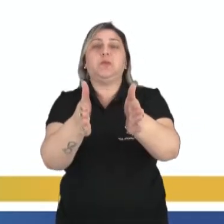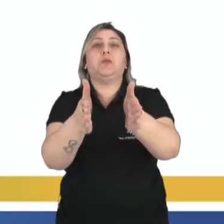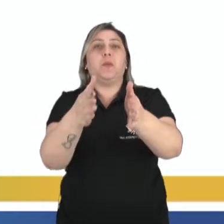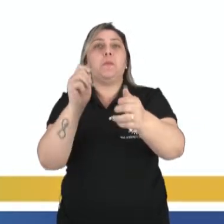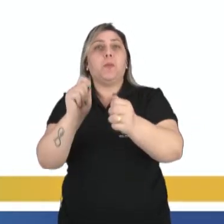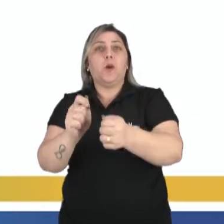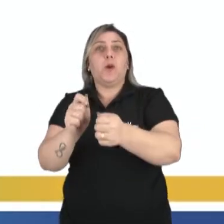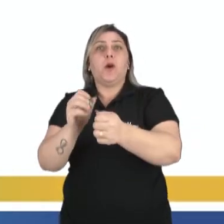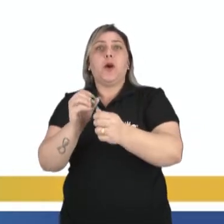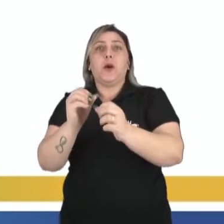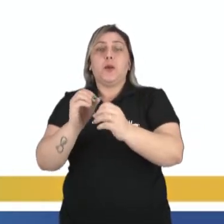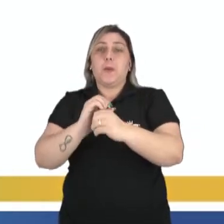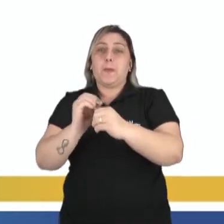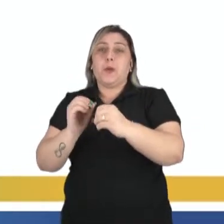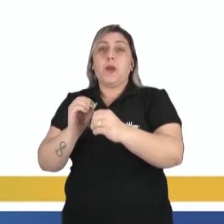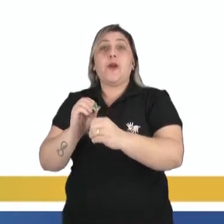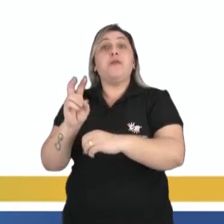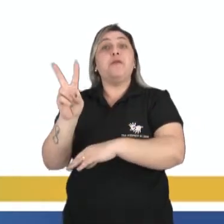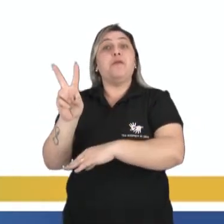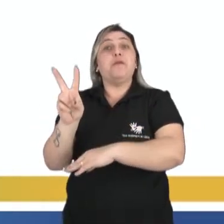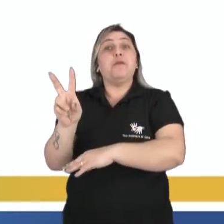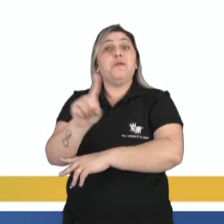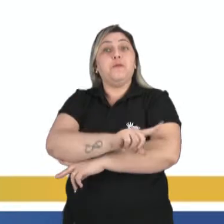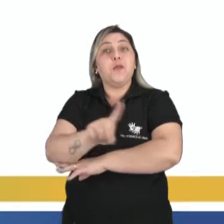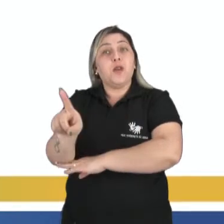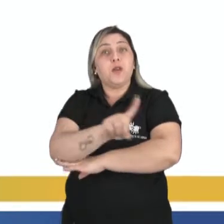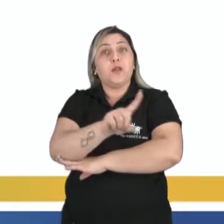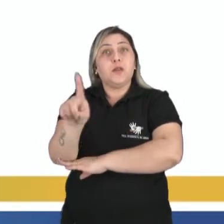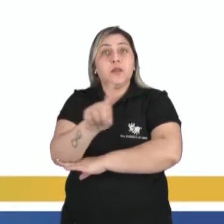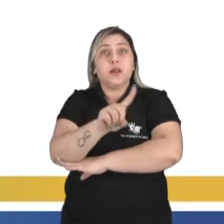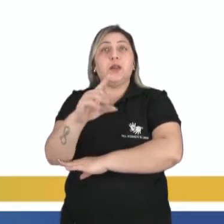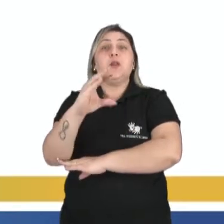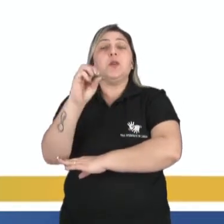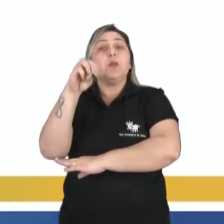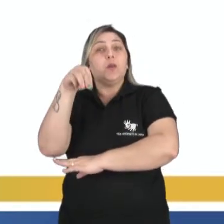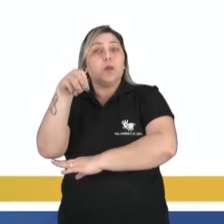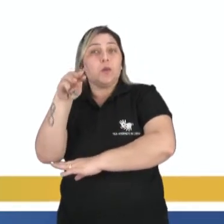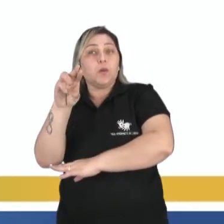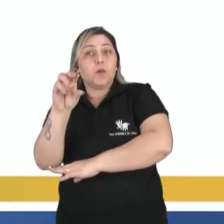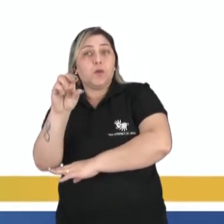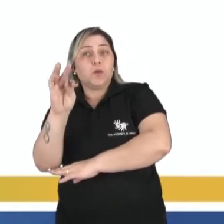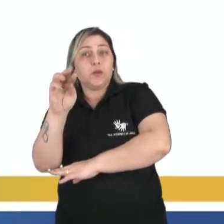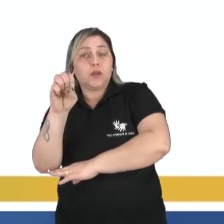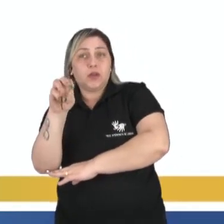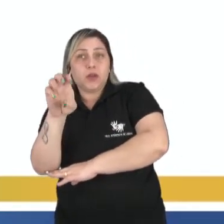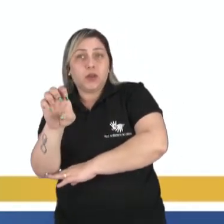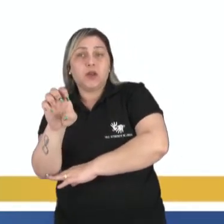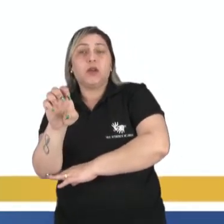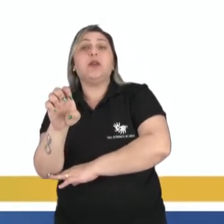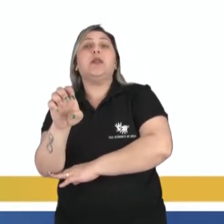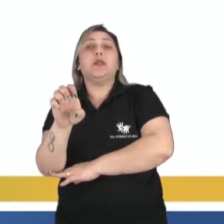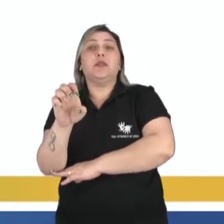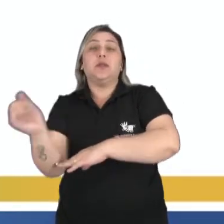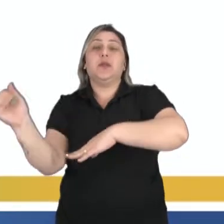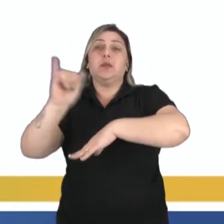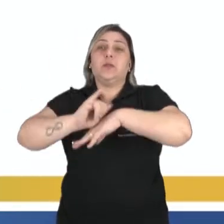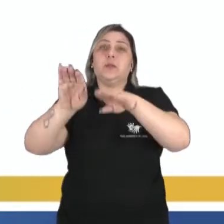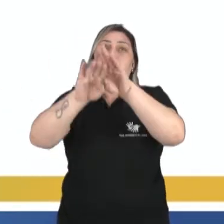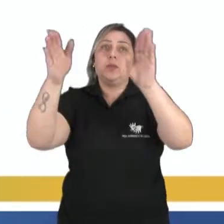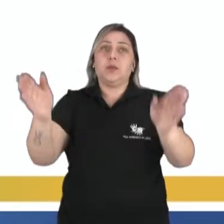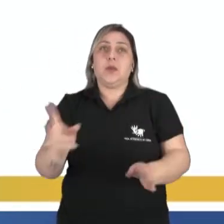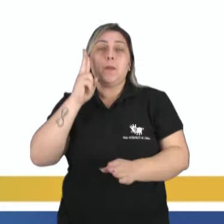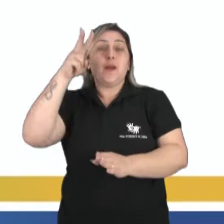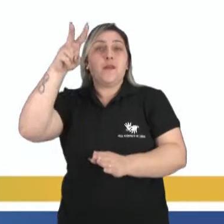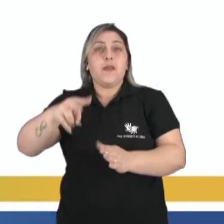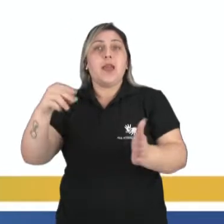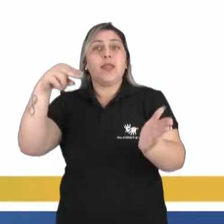pode-se lançar uma bolinha com velocidade constante sobre a superfície de uma mesa e verificar seu movimento de queda até o